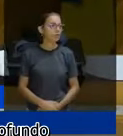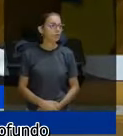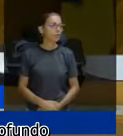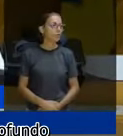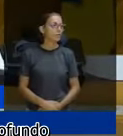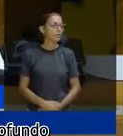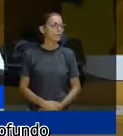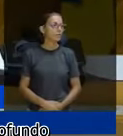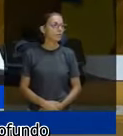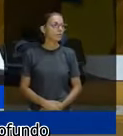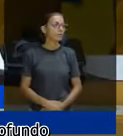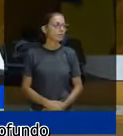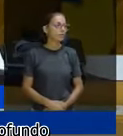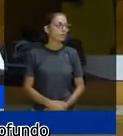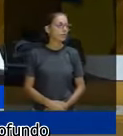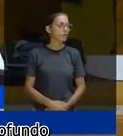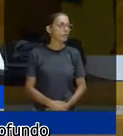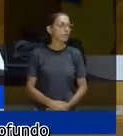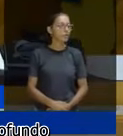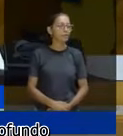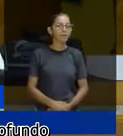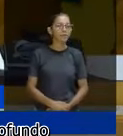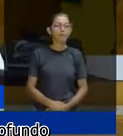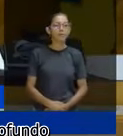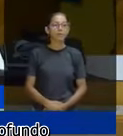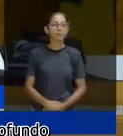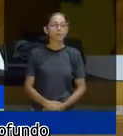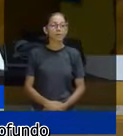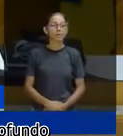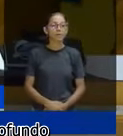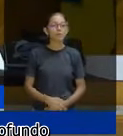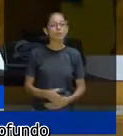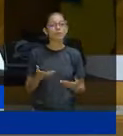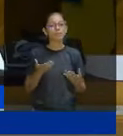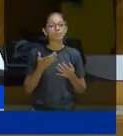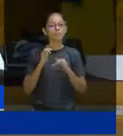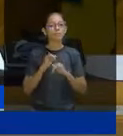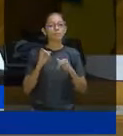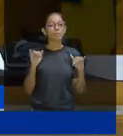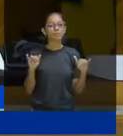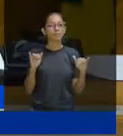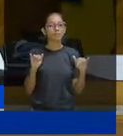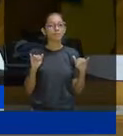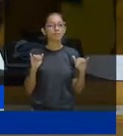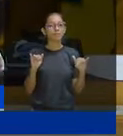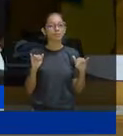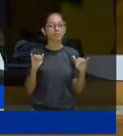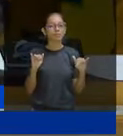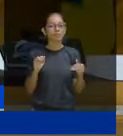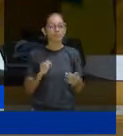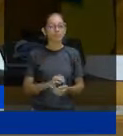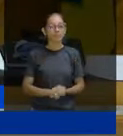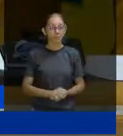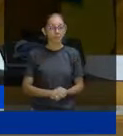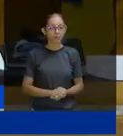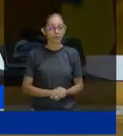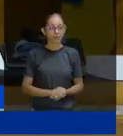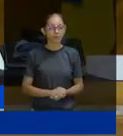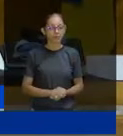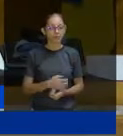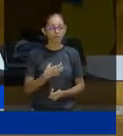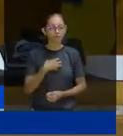proposição, com profundo pesar que eu anuncio o falecimento